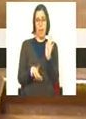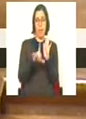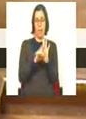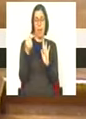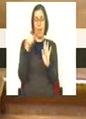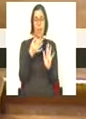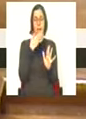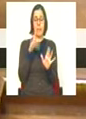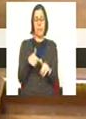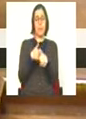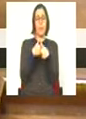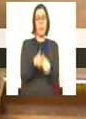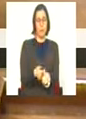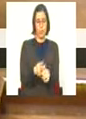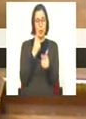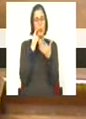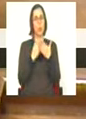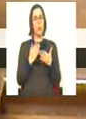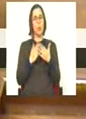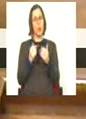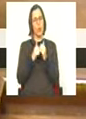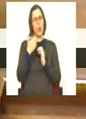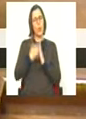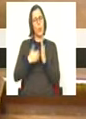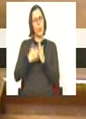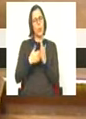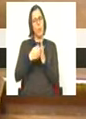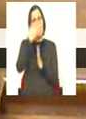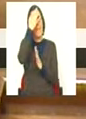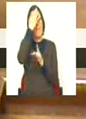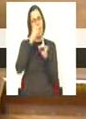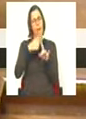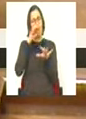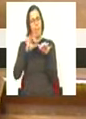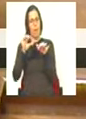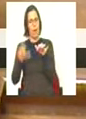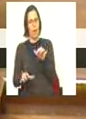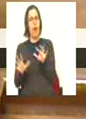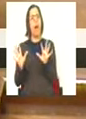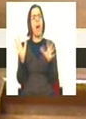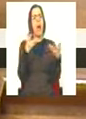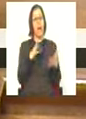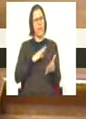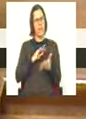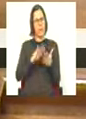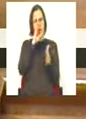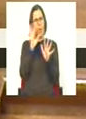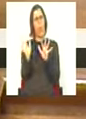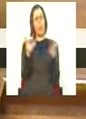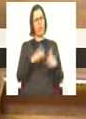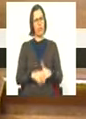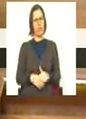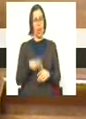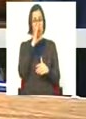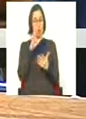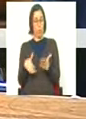ser acompanhadas dos estudos, documentos e pareceres que as tenham fundamentado. Onde estão, Sr. Secretário de Estado? O Governo